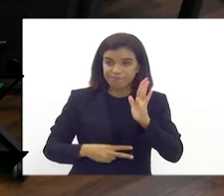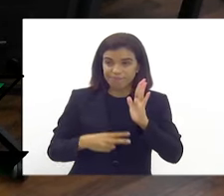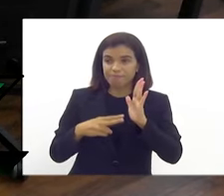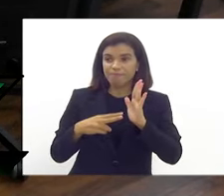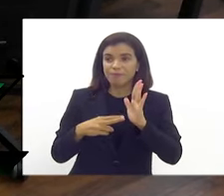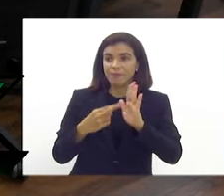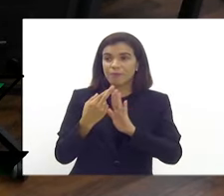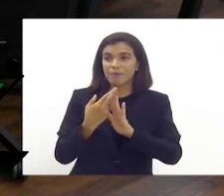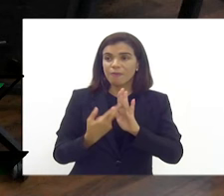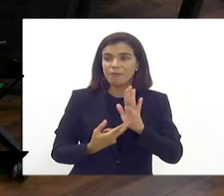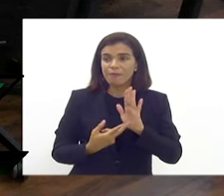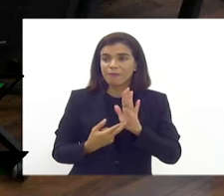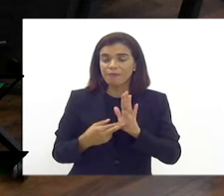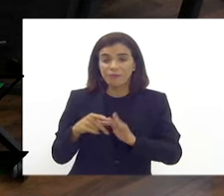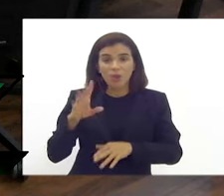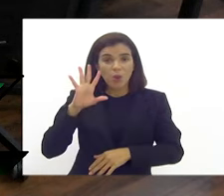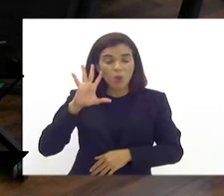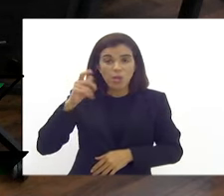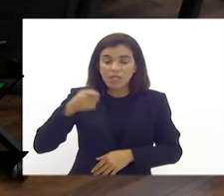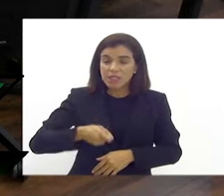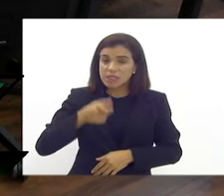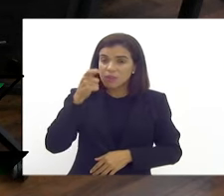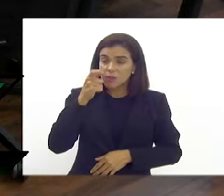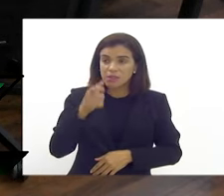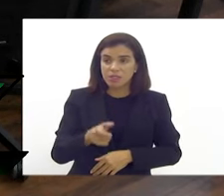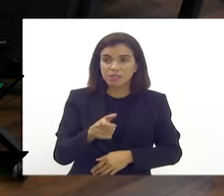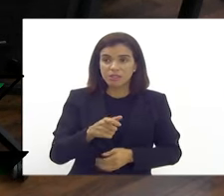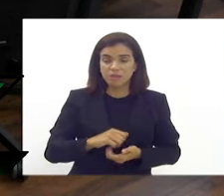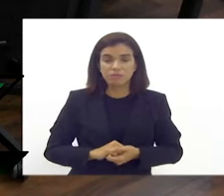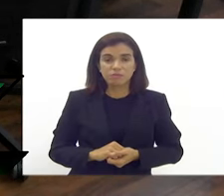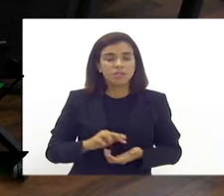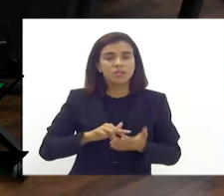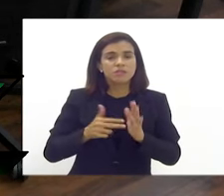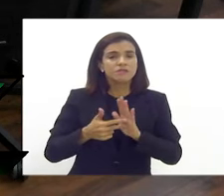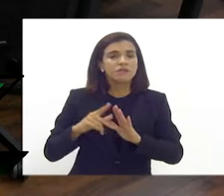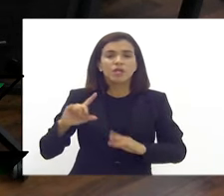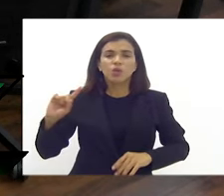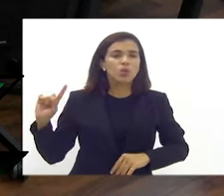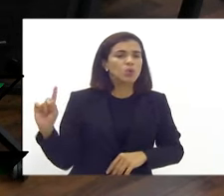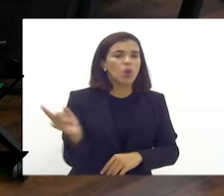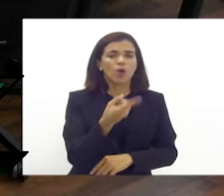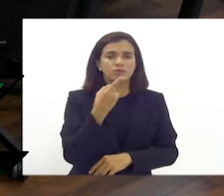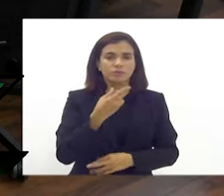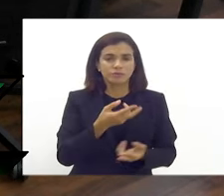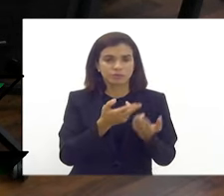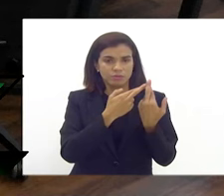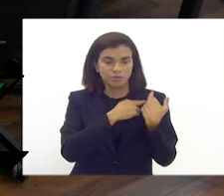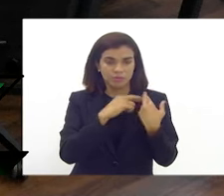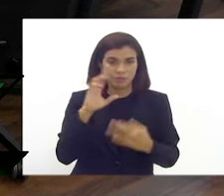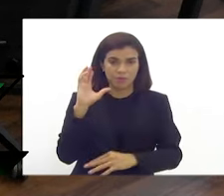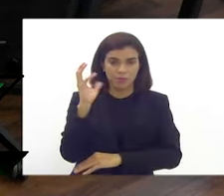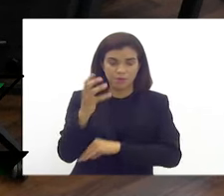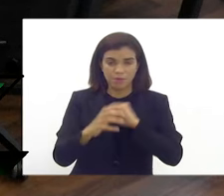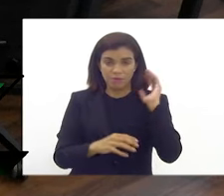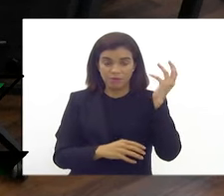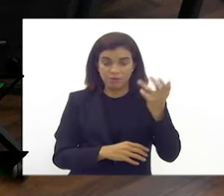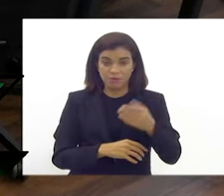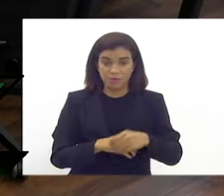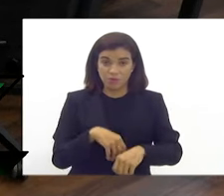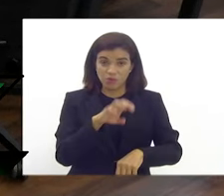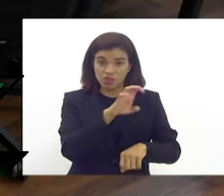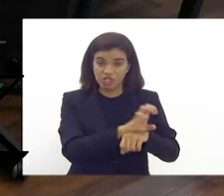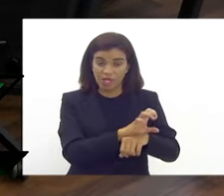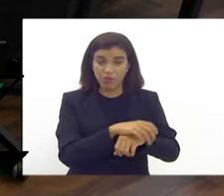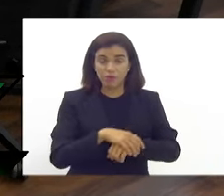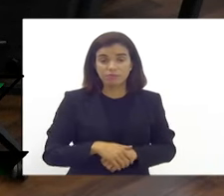do relato dela ela uma decisão muito interessante seja todos são responsáveis pela questão do meio ambiente quer seja o estado quer